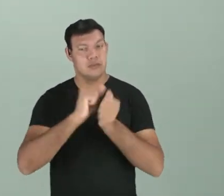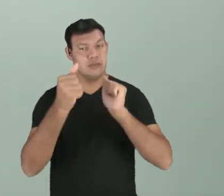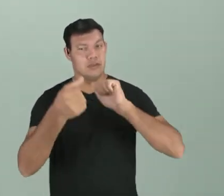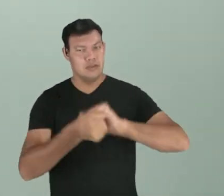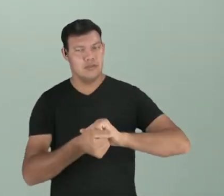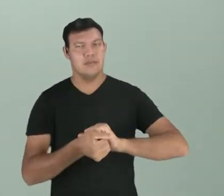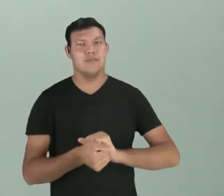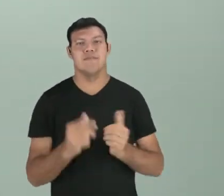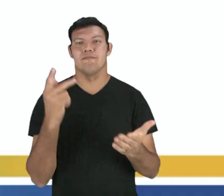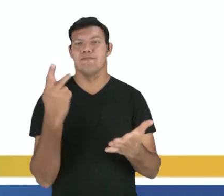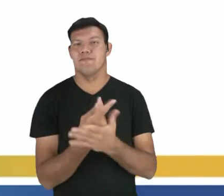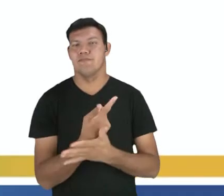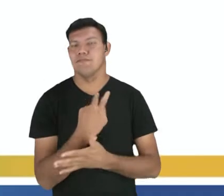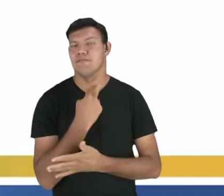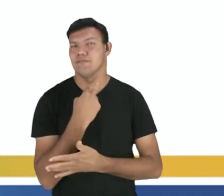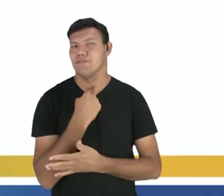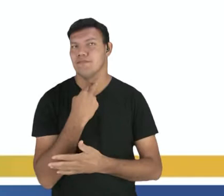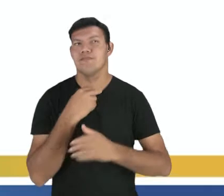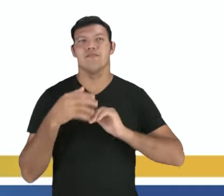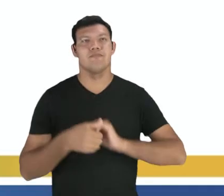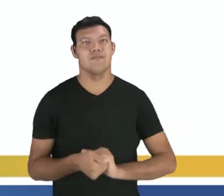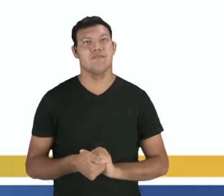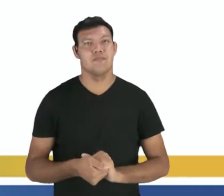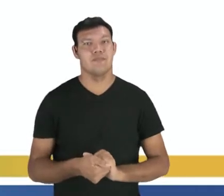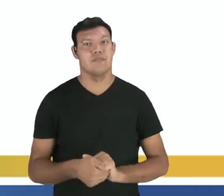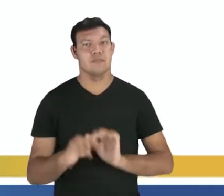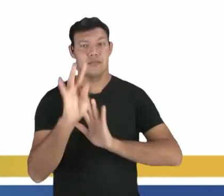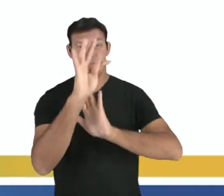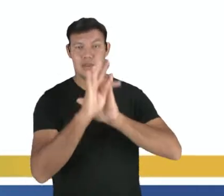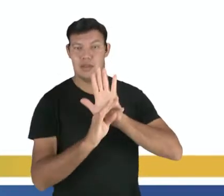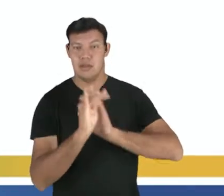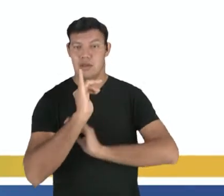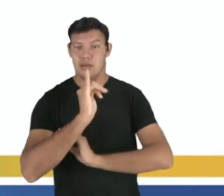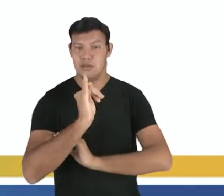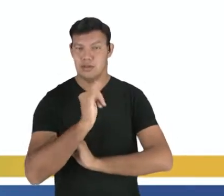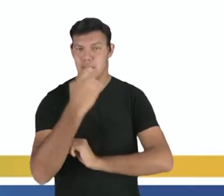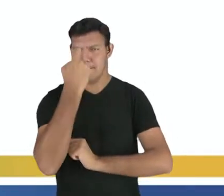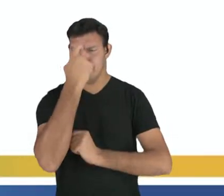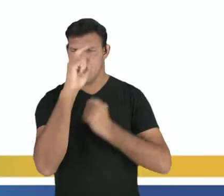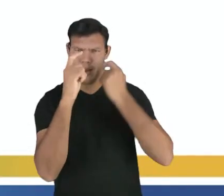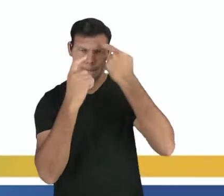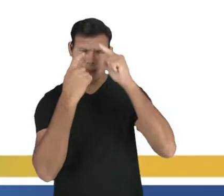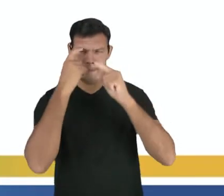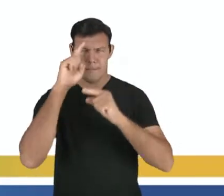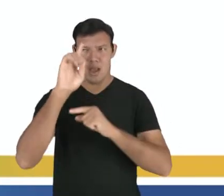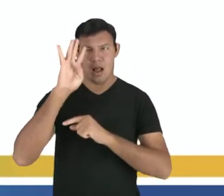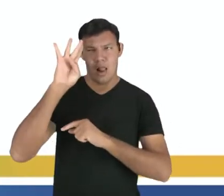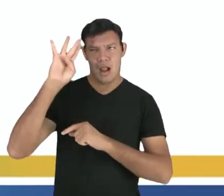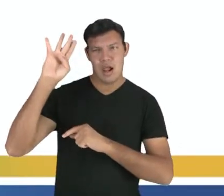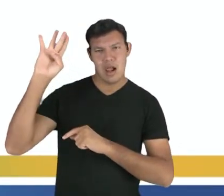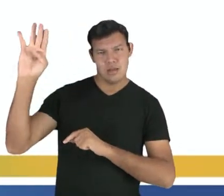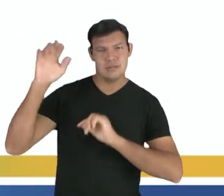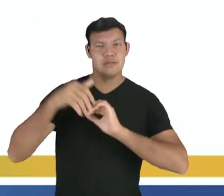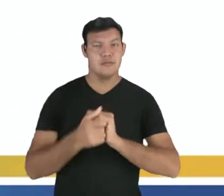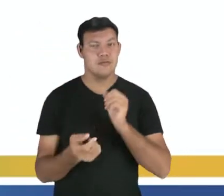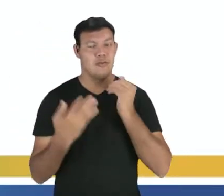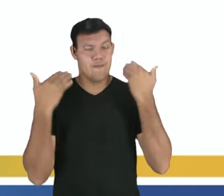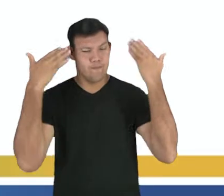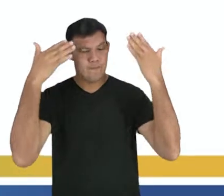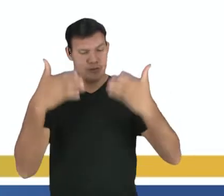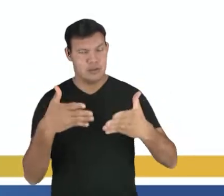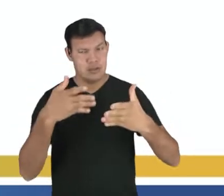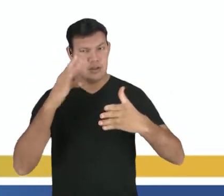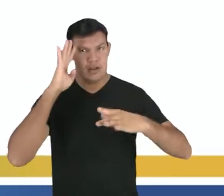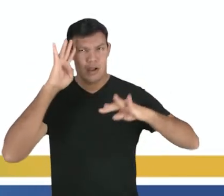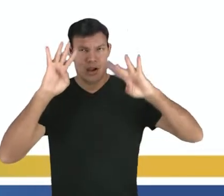errar vamos lá textos narrativos ficcionais né vamos tratar aqui dos textos narrativos voltados para